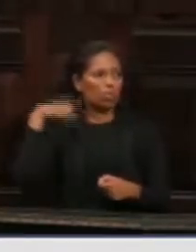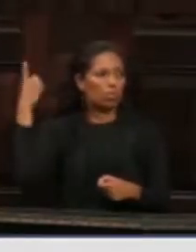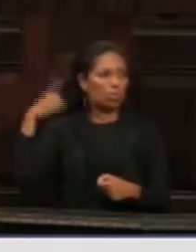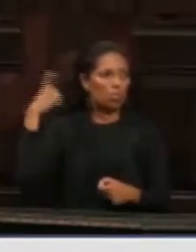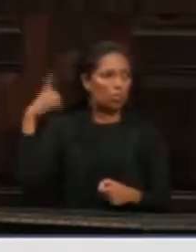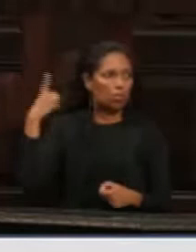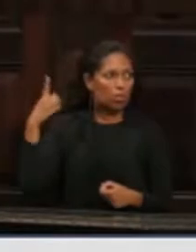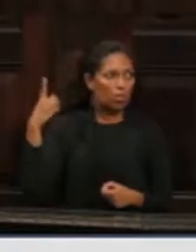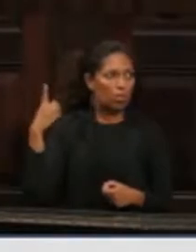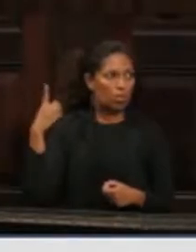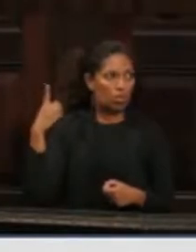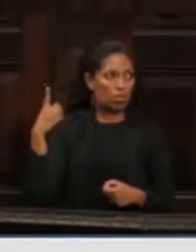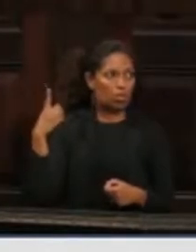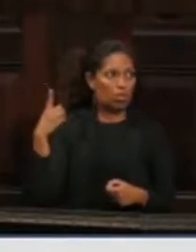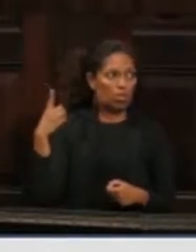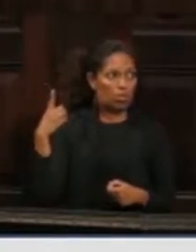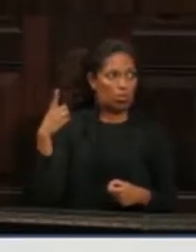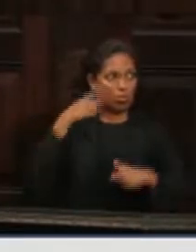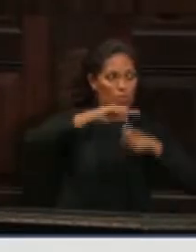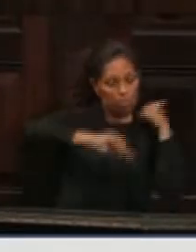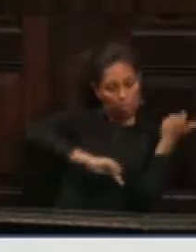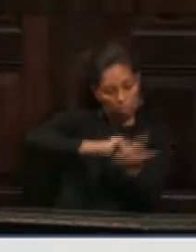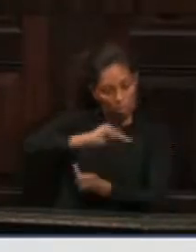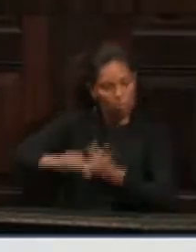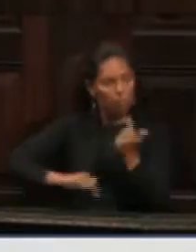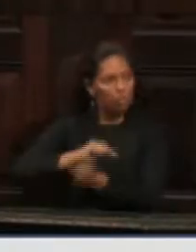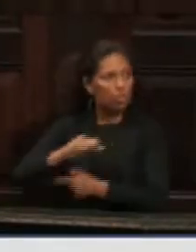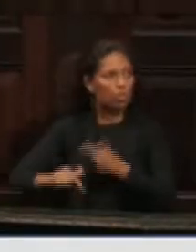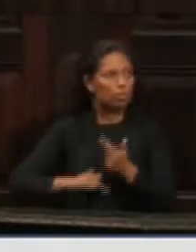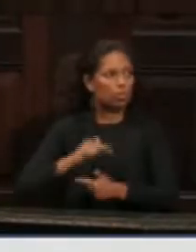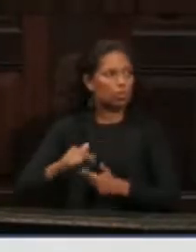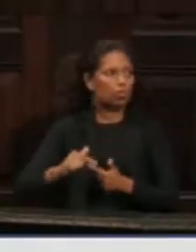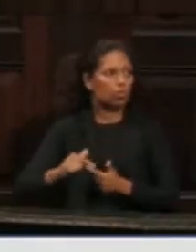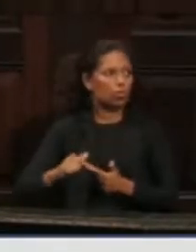eventuais suplentes assumindo, funcionando nessa casa, e que, acima